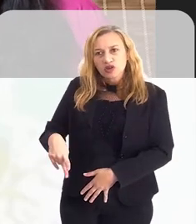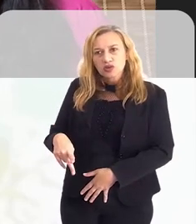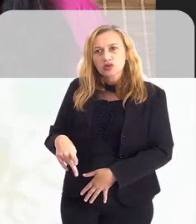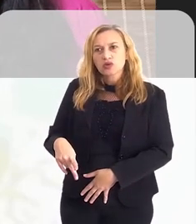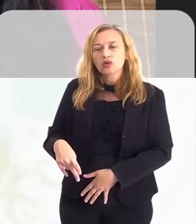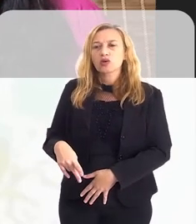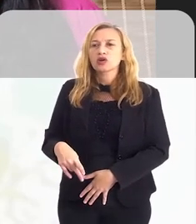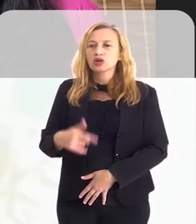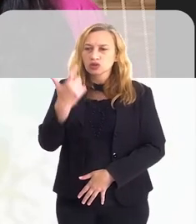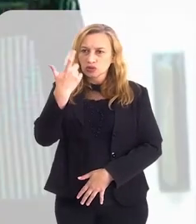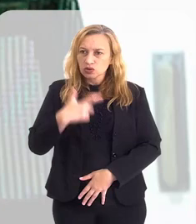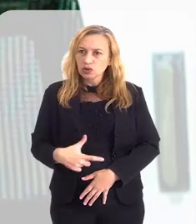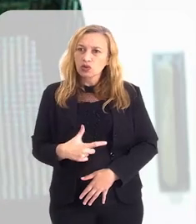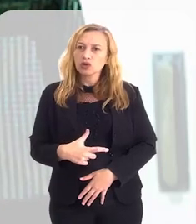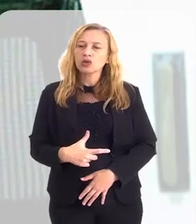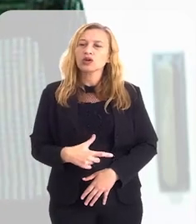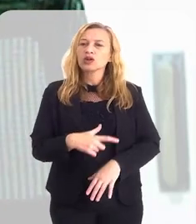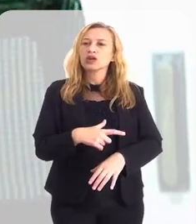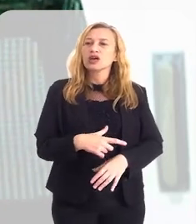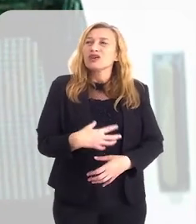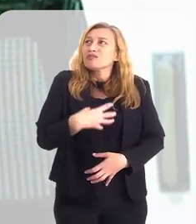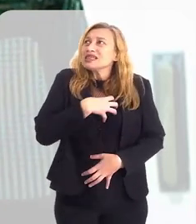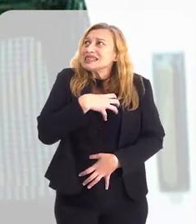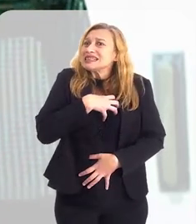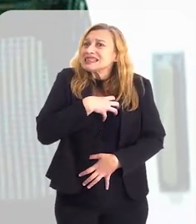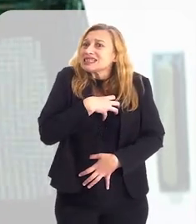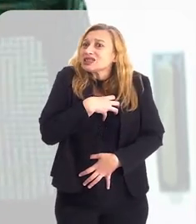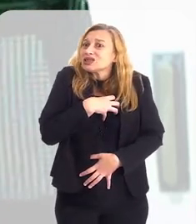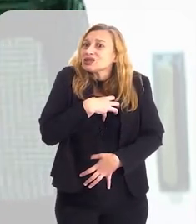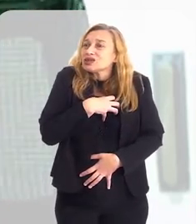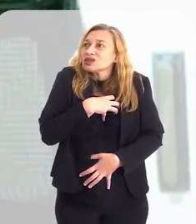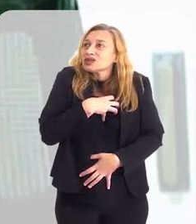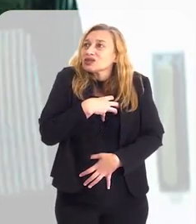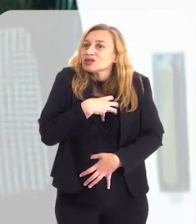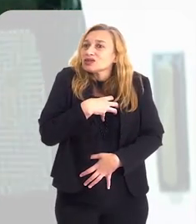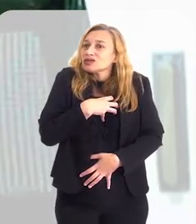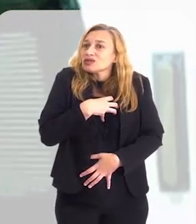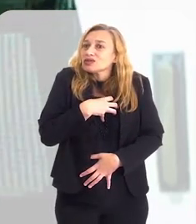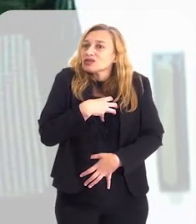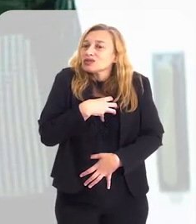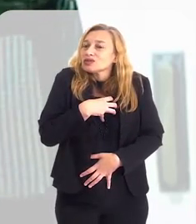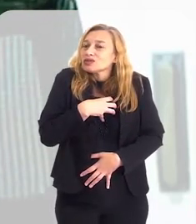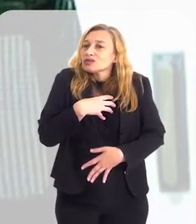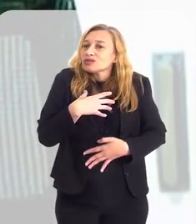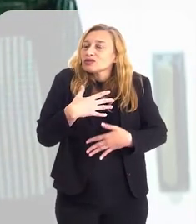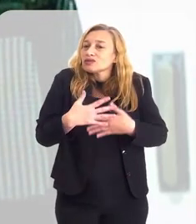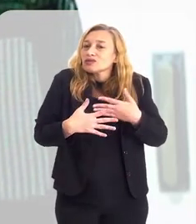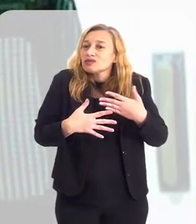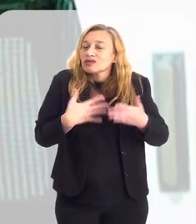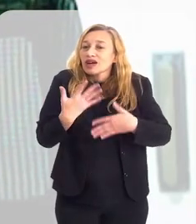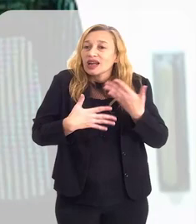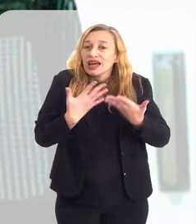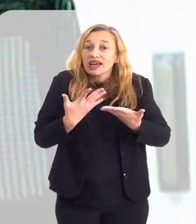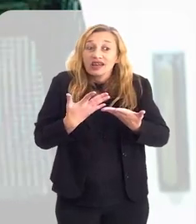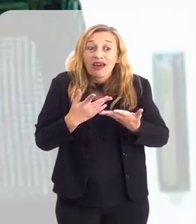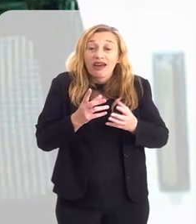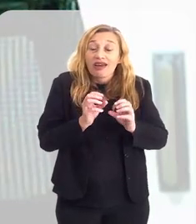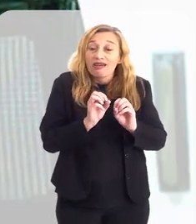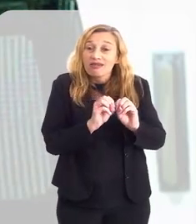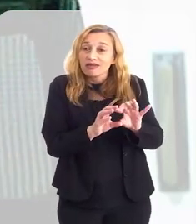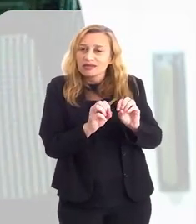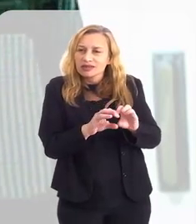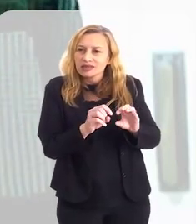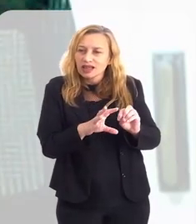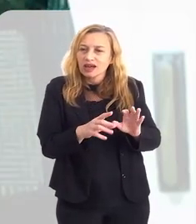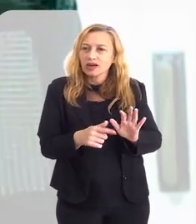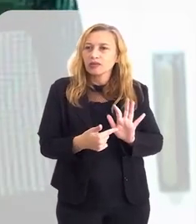como educador, eu me sinto muito, enfim, impelido a trazer as demandas que apresenta. Uma das coisas